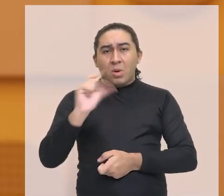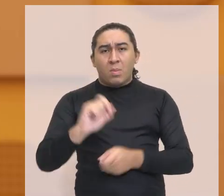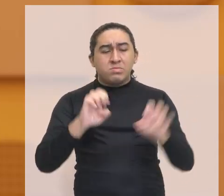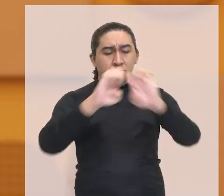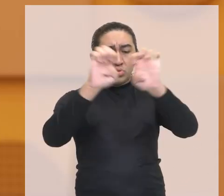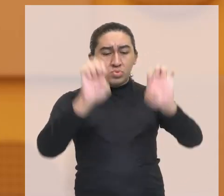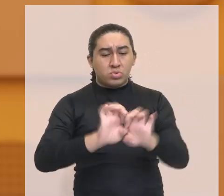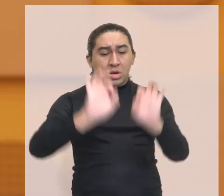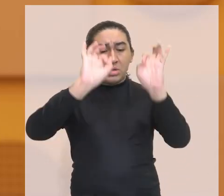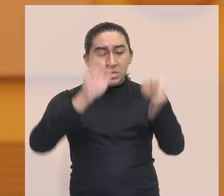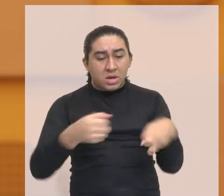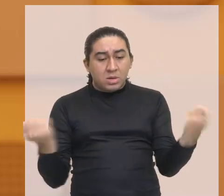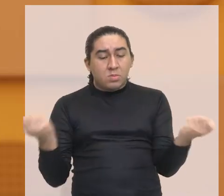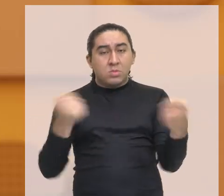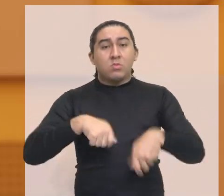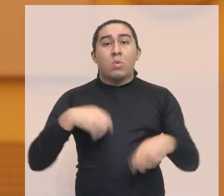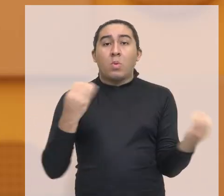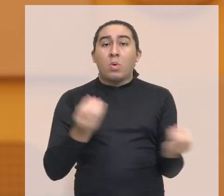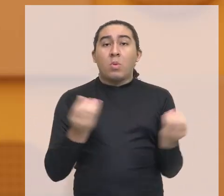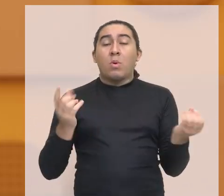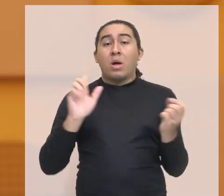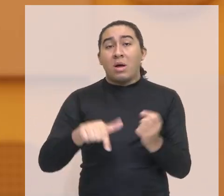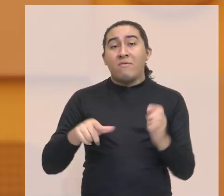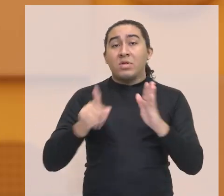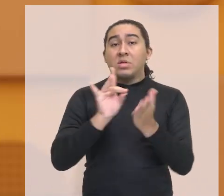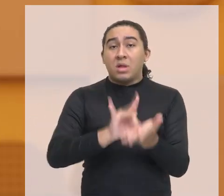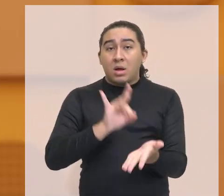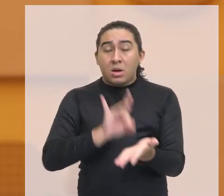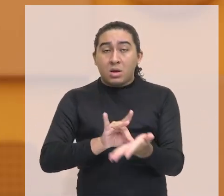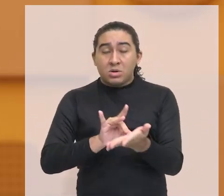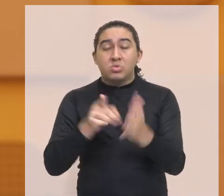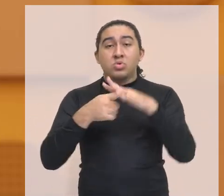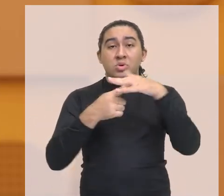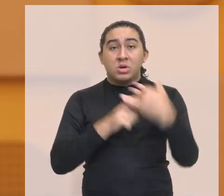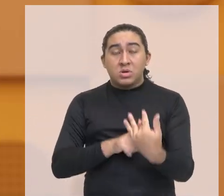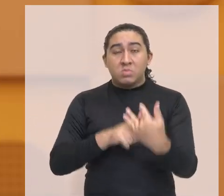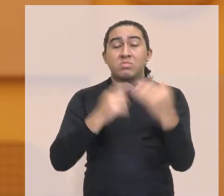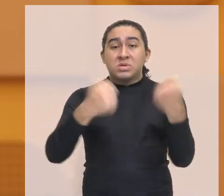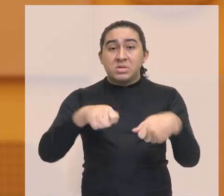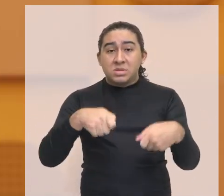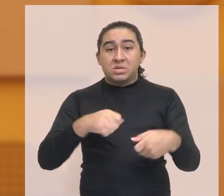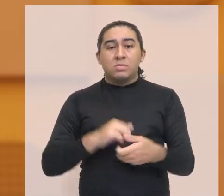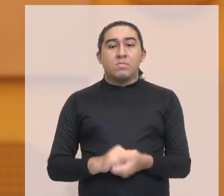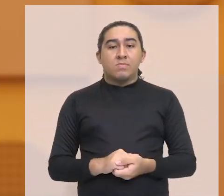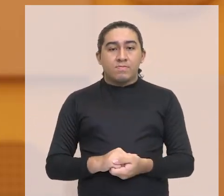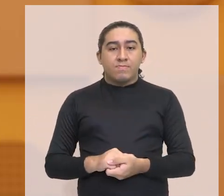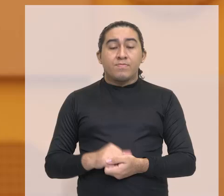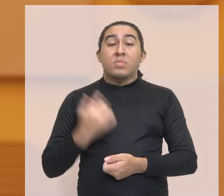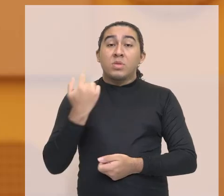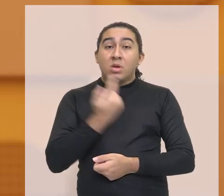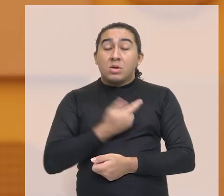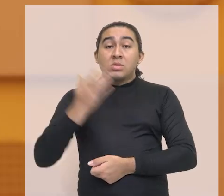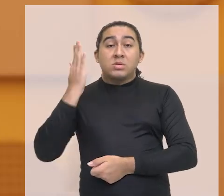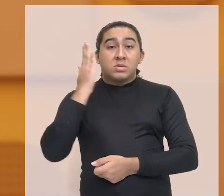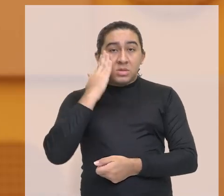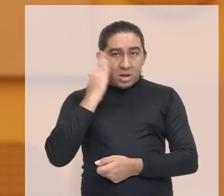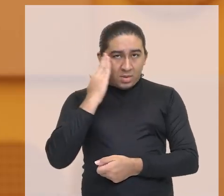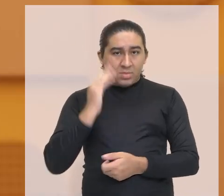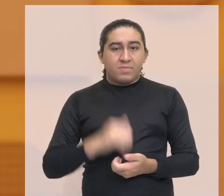bolo pronto e acabado de como deve ser o socialismo? A gente sabe que, diferente de